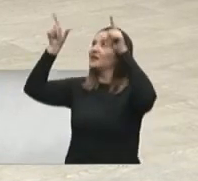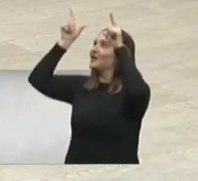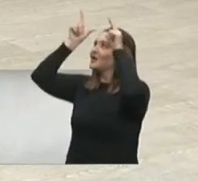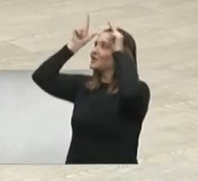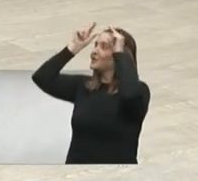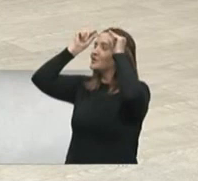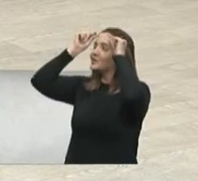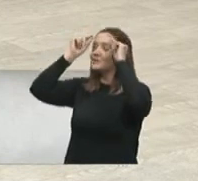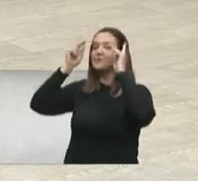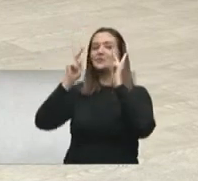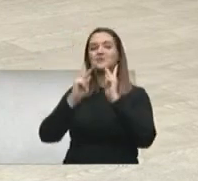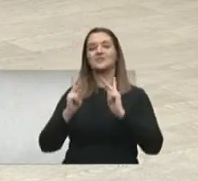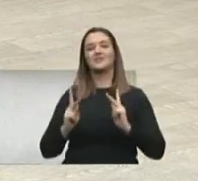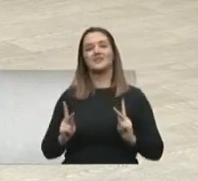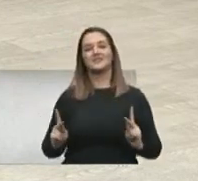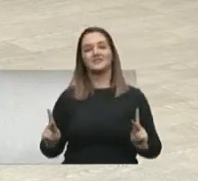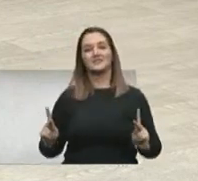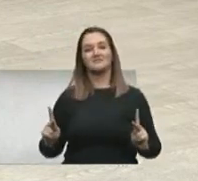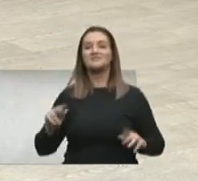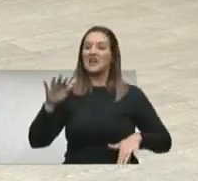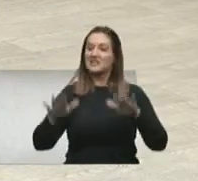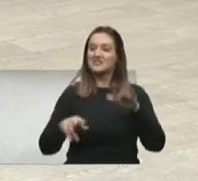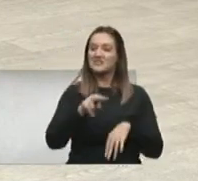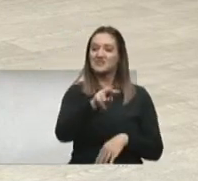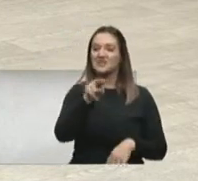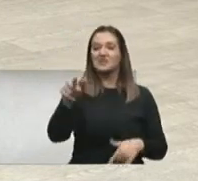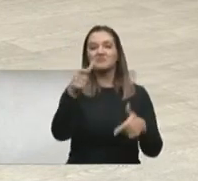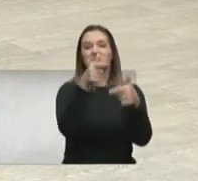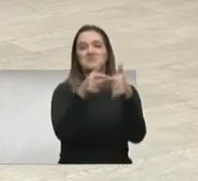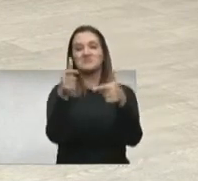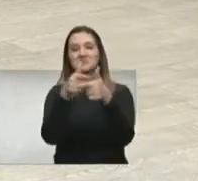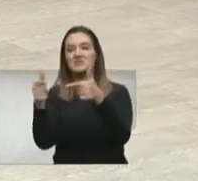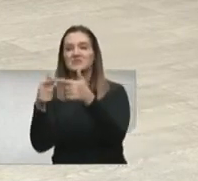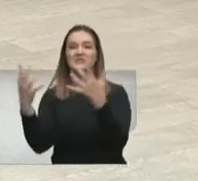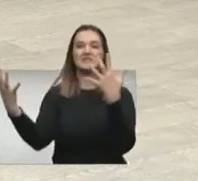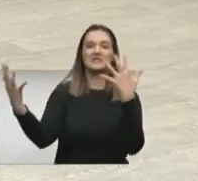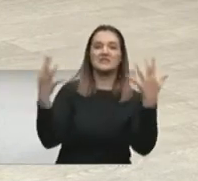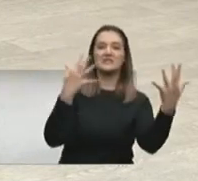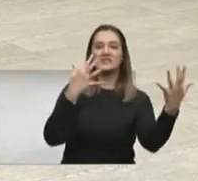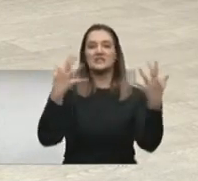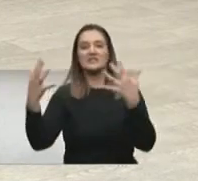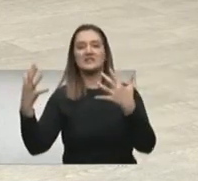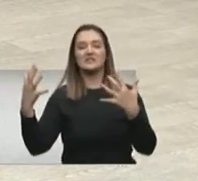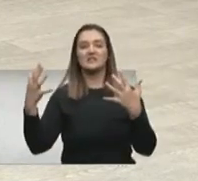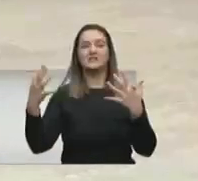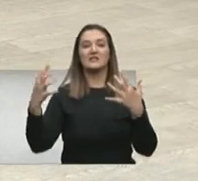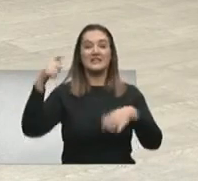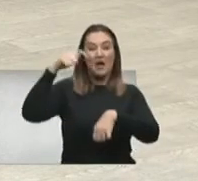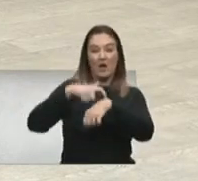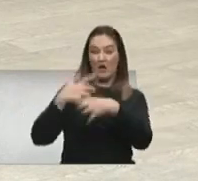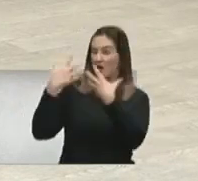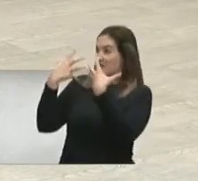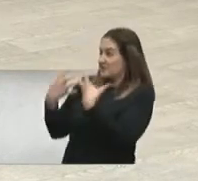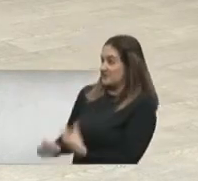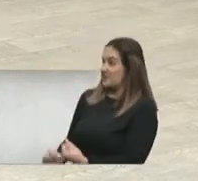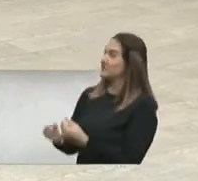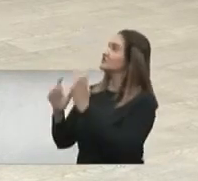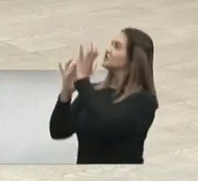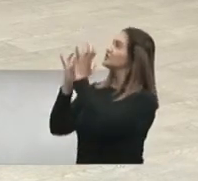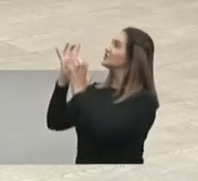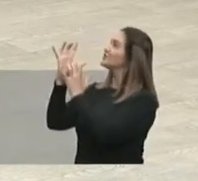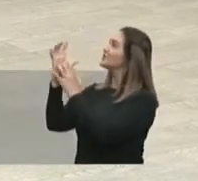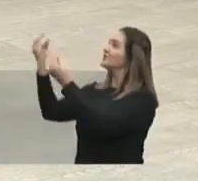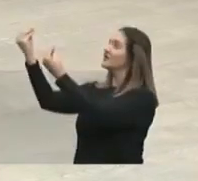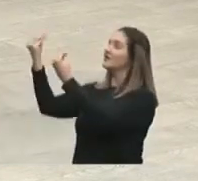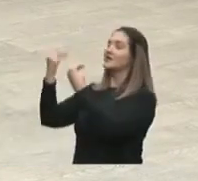coração. Você pode estar no meio de uma batalha, de uma guerra. Quando você aceita Jesus, a